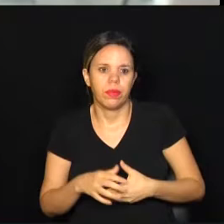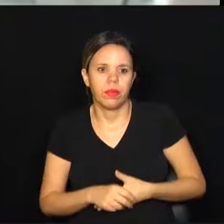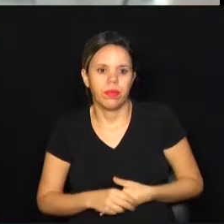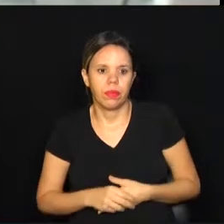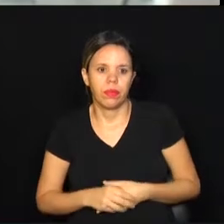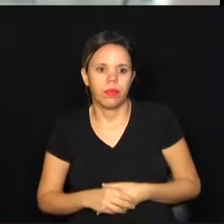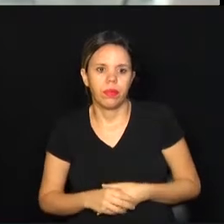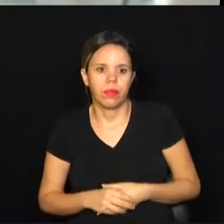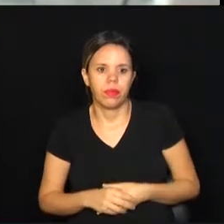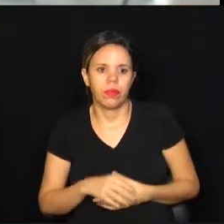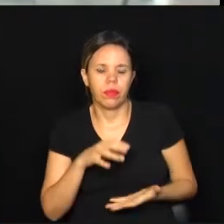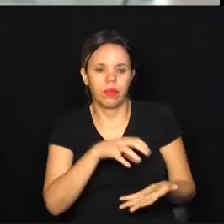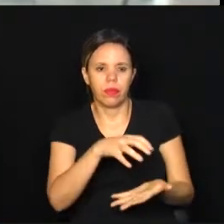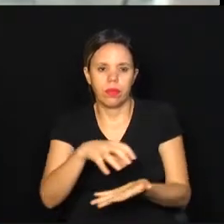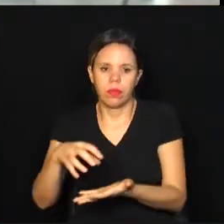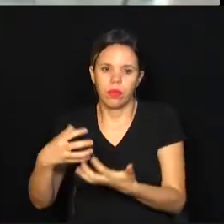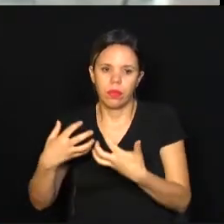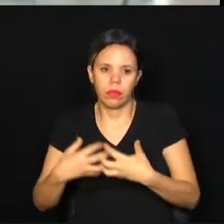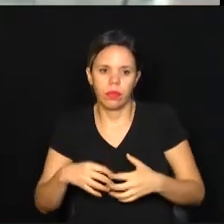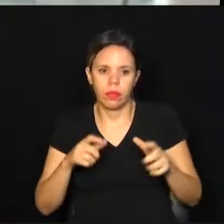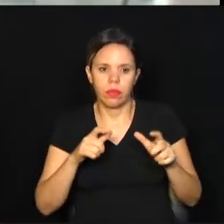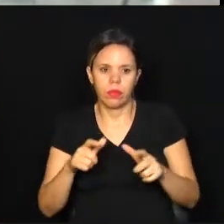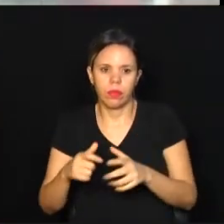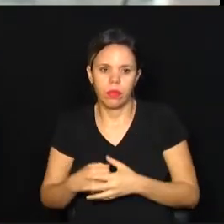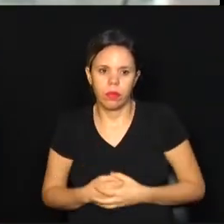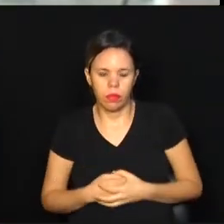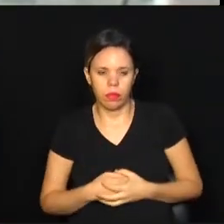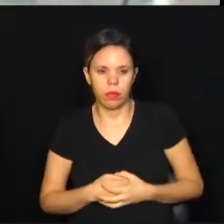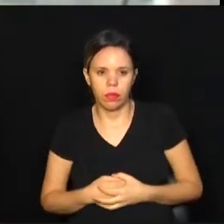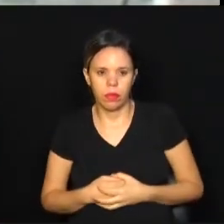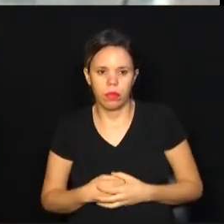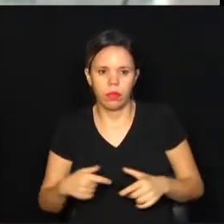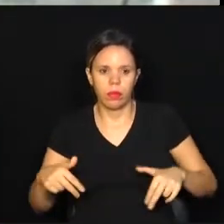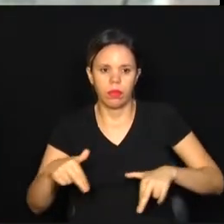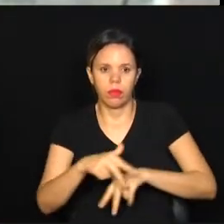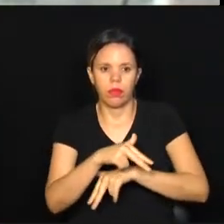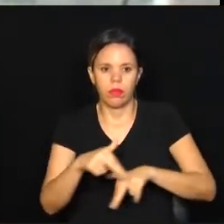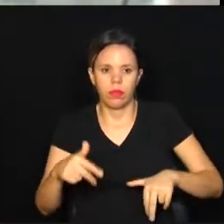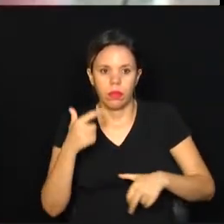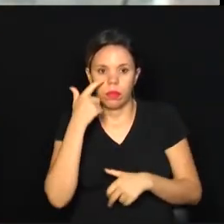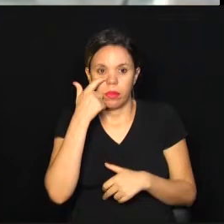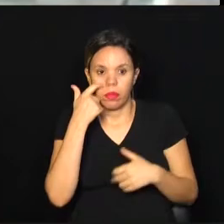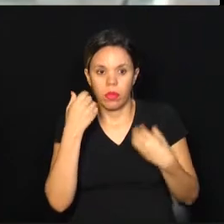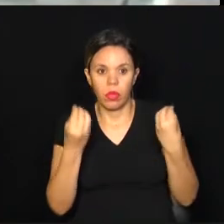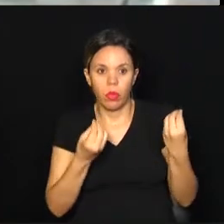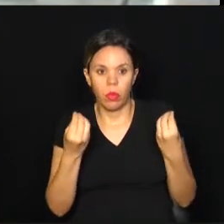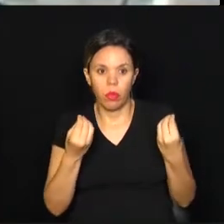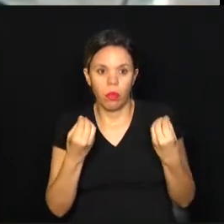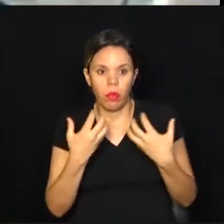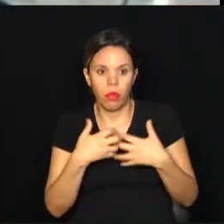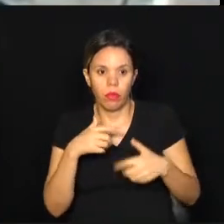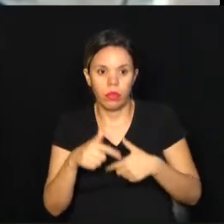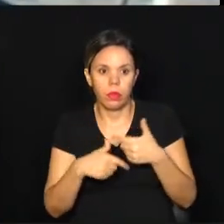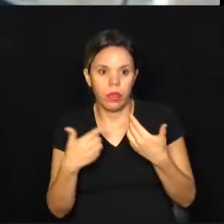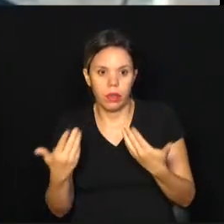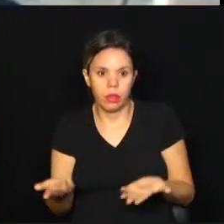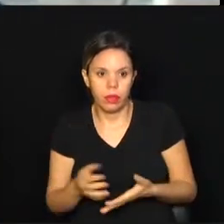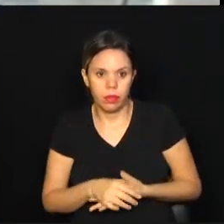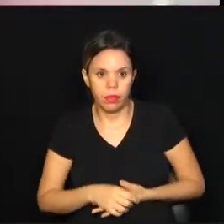desse deslocamento a pé, né? Então, como que a gente pode trabalhar